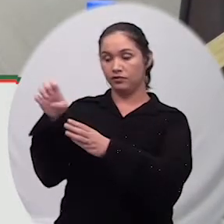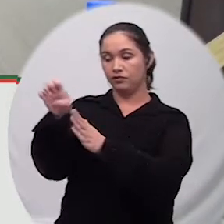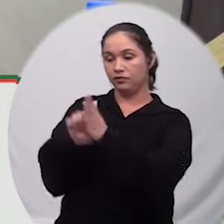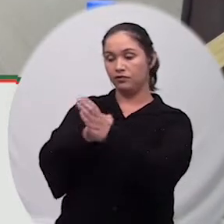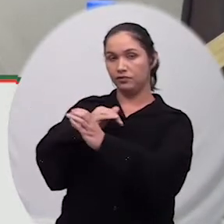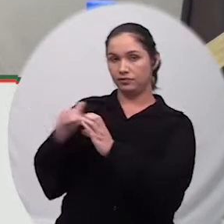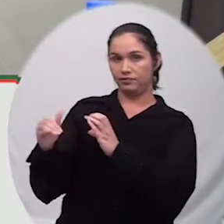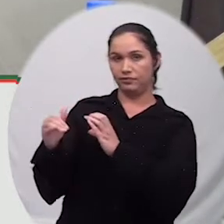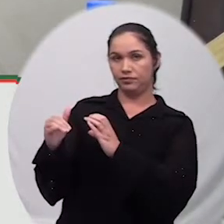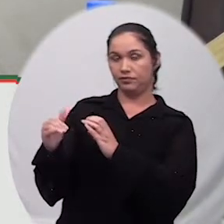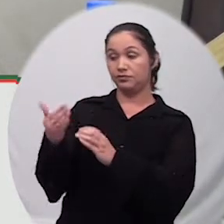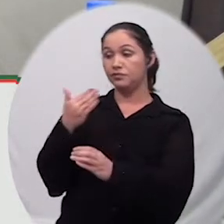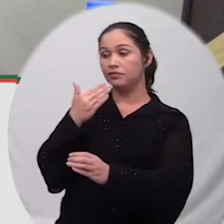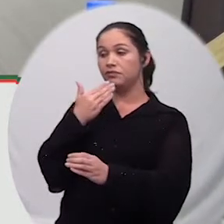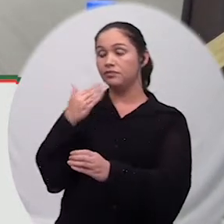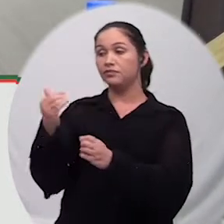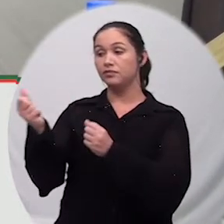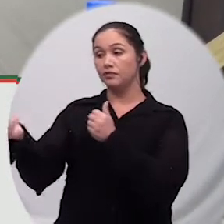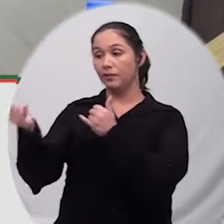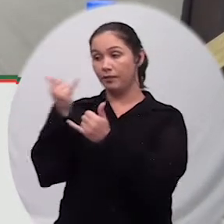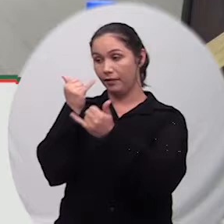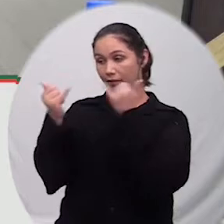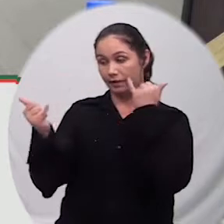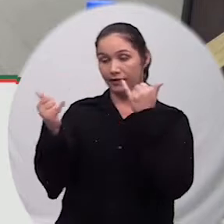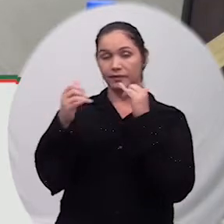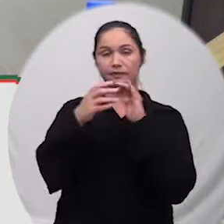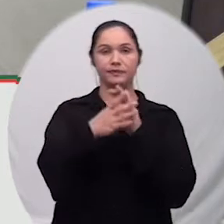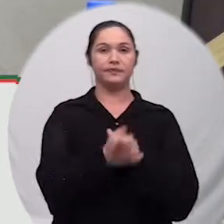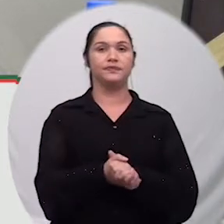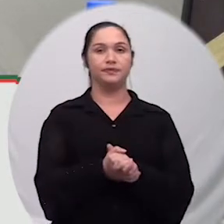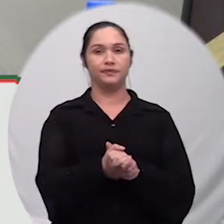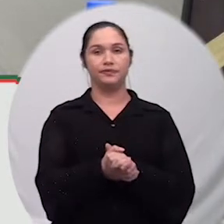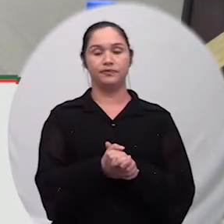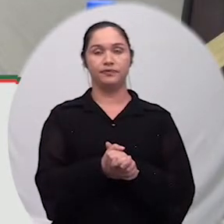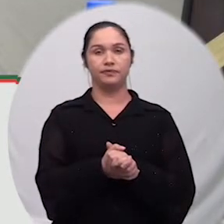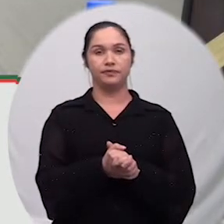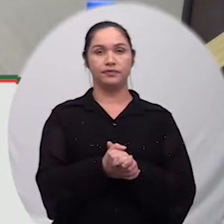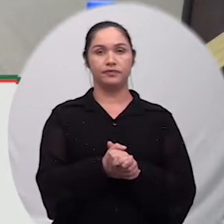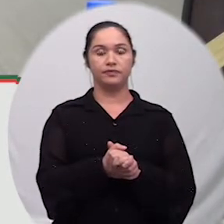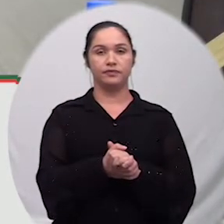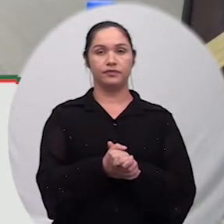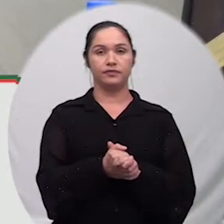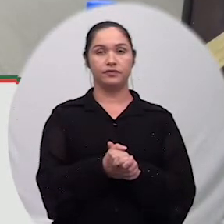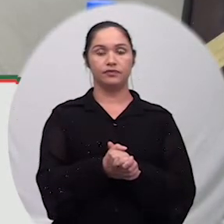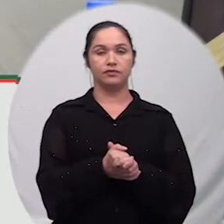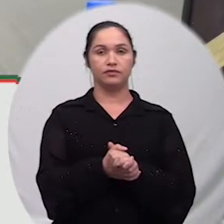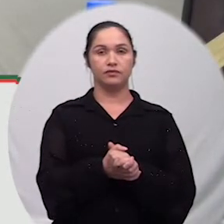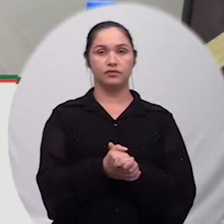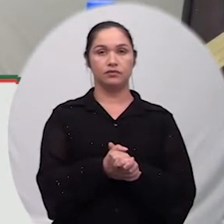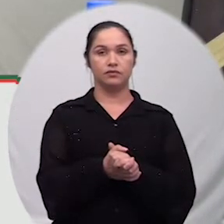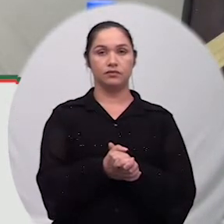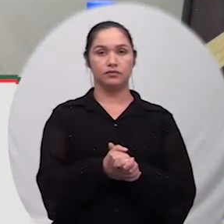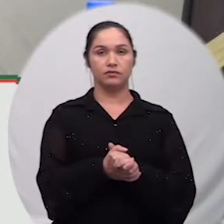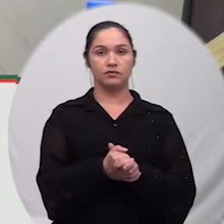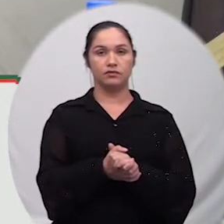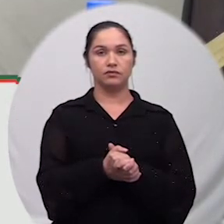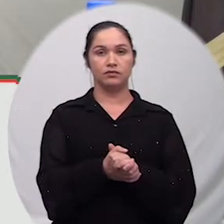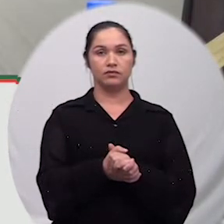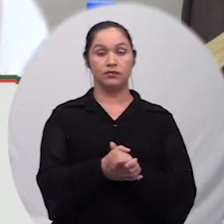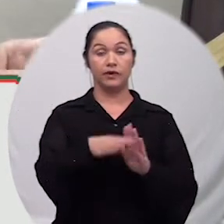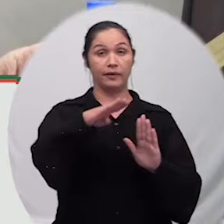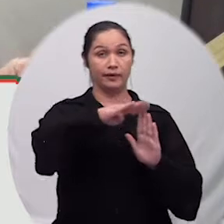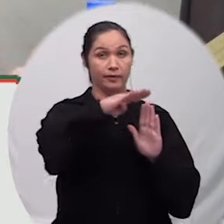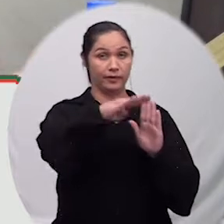Municipal para que encaminhe essa Casa Legislativa as seguintes informações referente ao programa